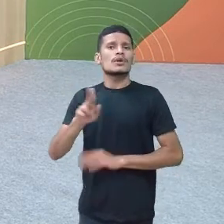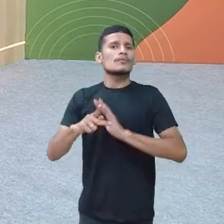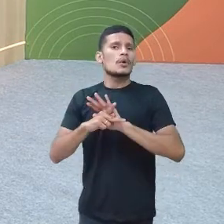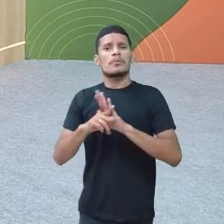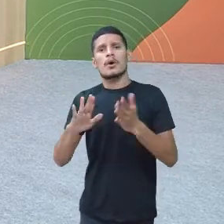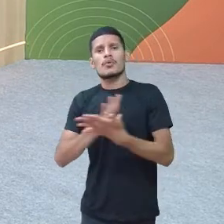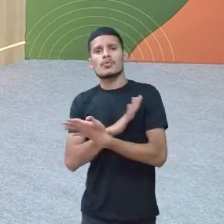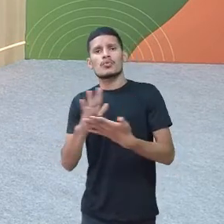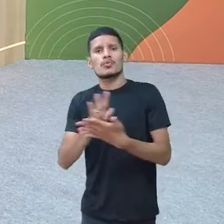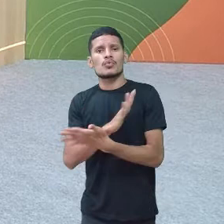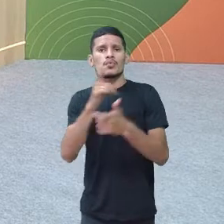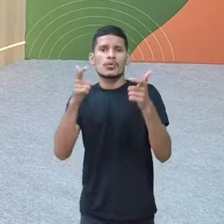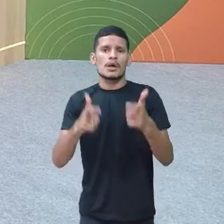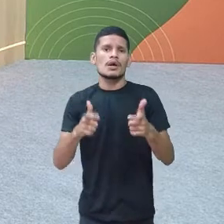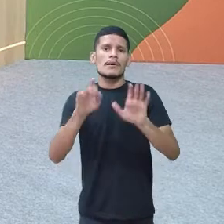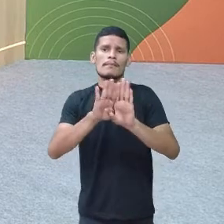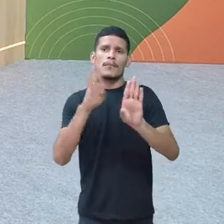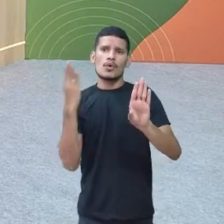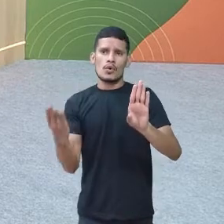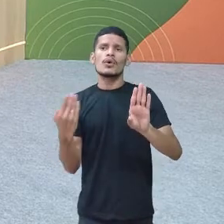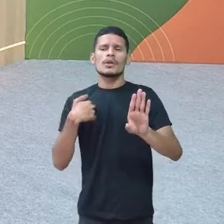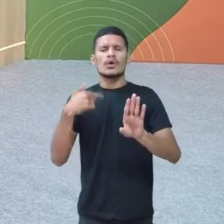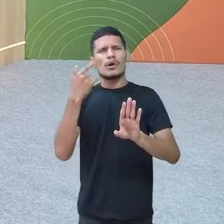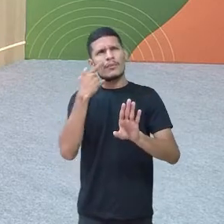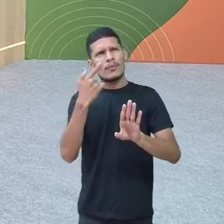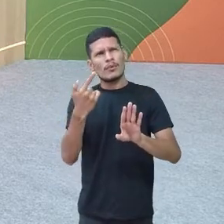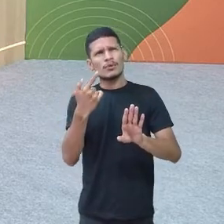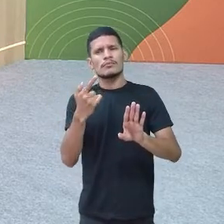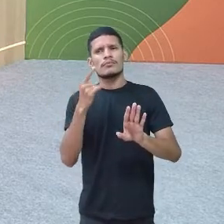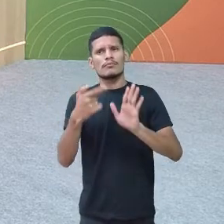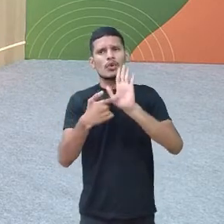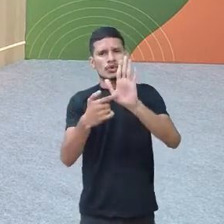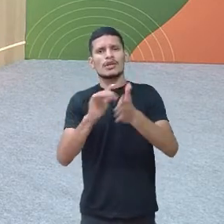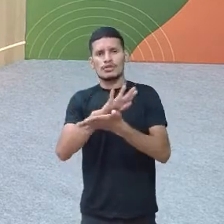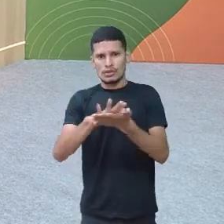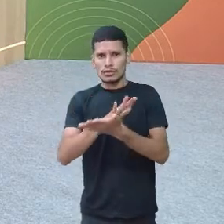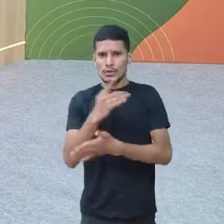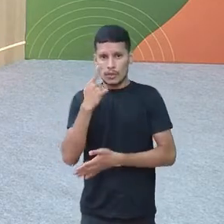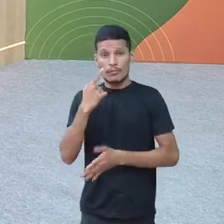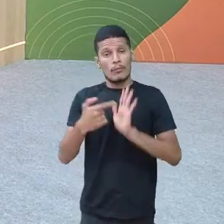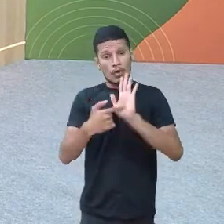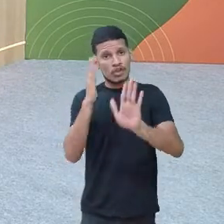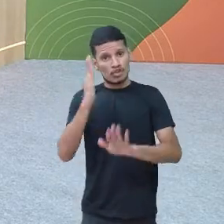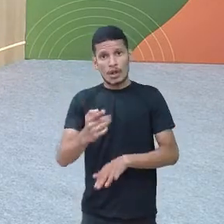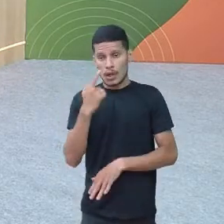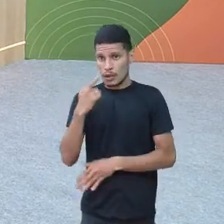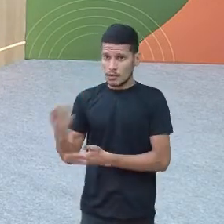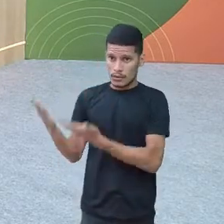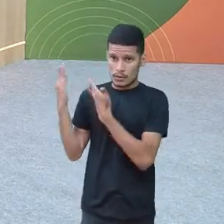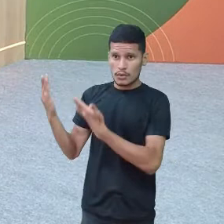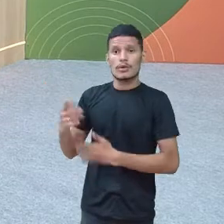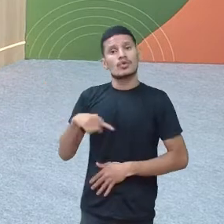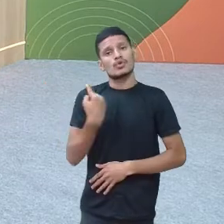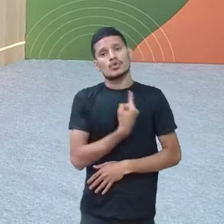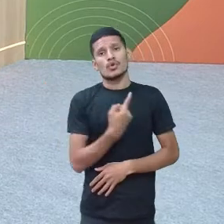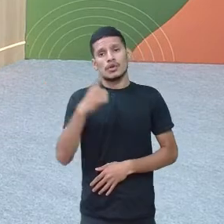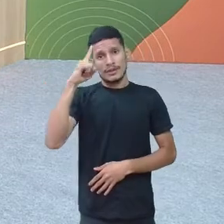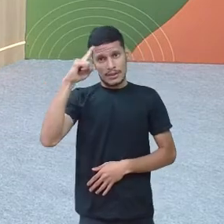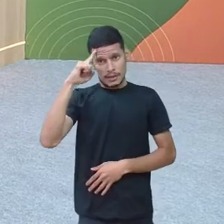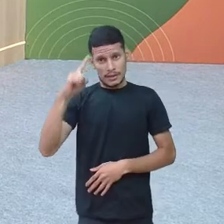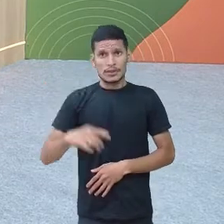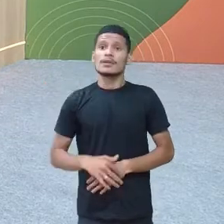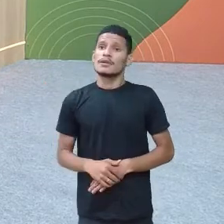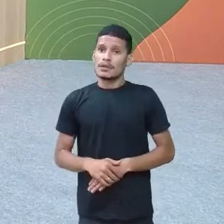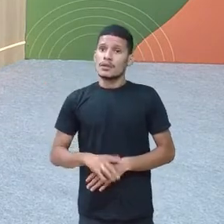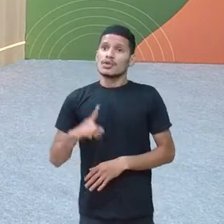em portas e tudo mais. Eu acho que eu trouxe aqui uma figura para a gente analisar. Pronto. Essa aplicação da rigidez no nosso dia a dia, né? Então, a